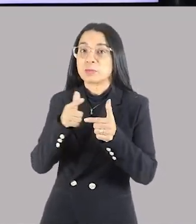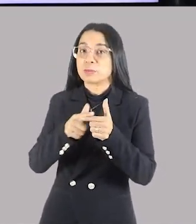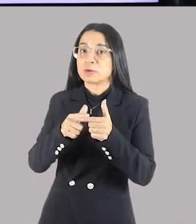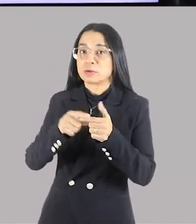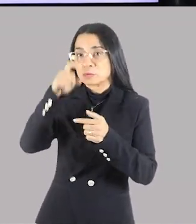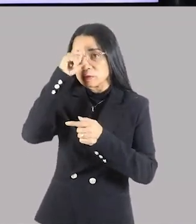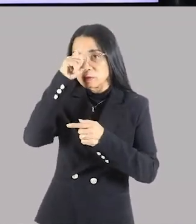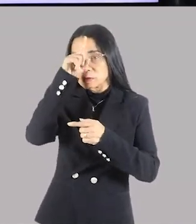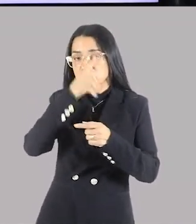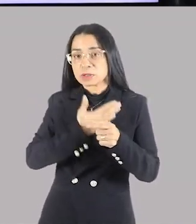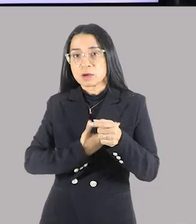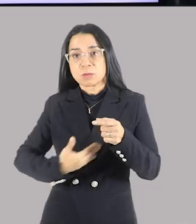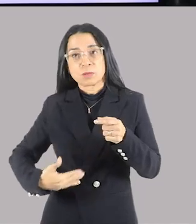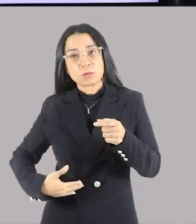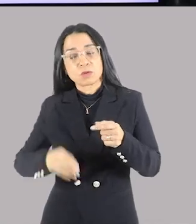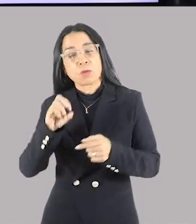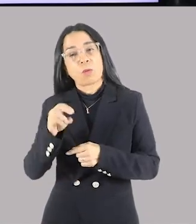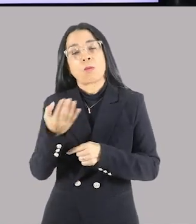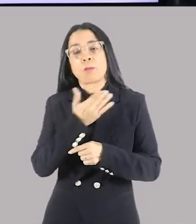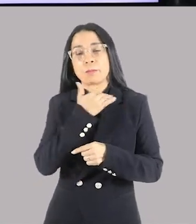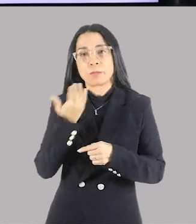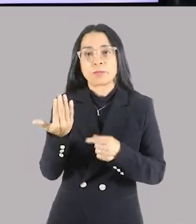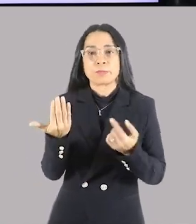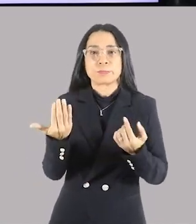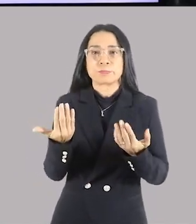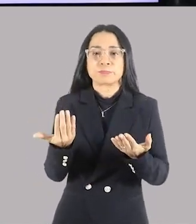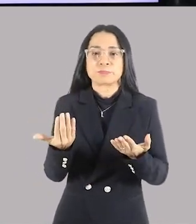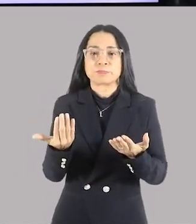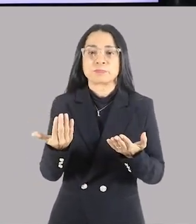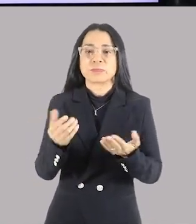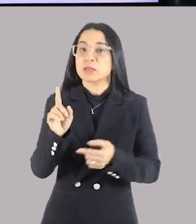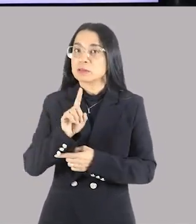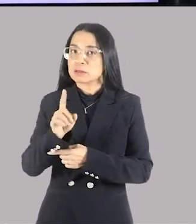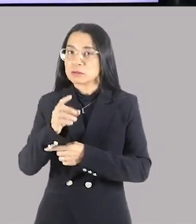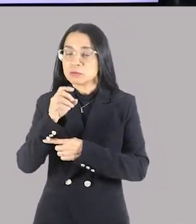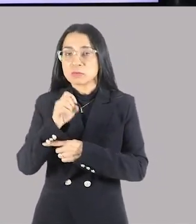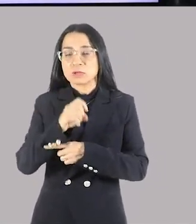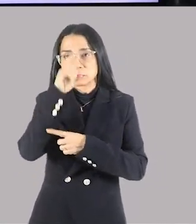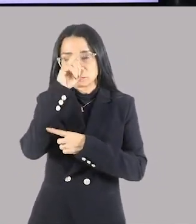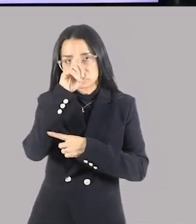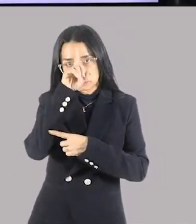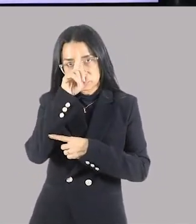ou venha a óbito num hospital público. Não é o hospital que será